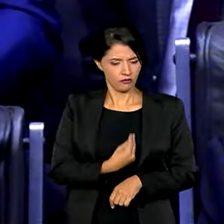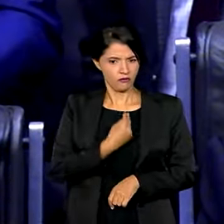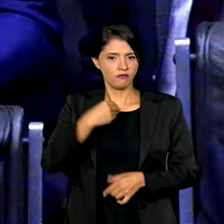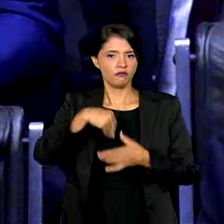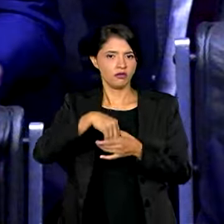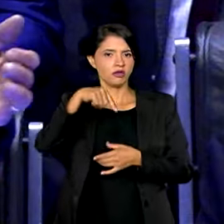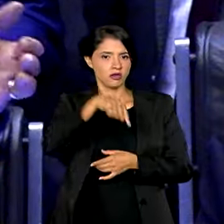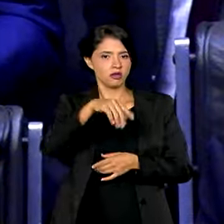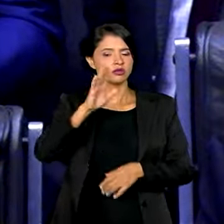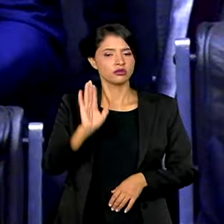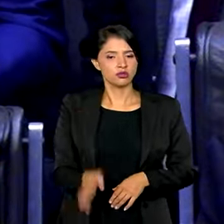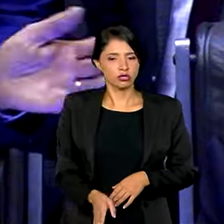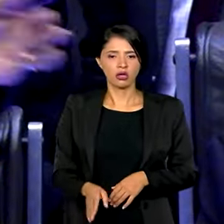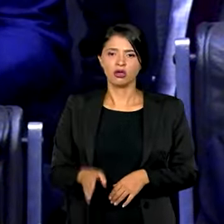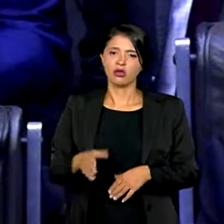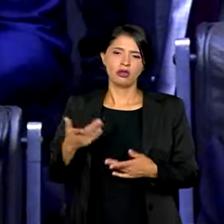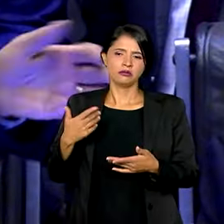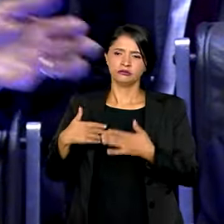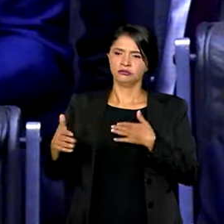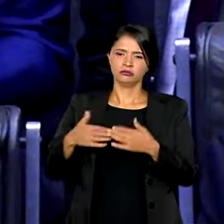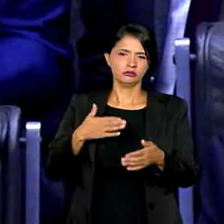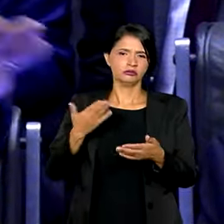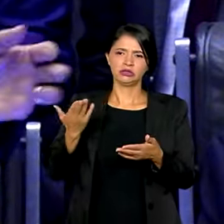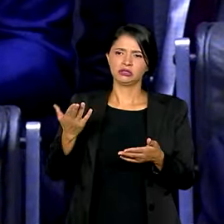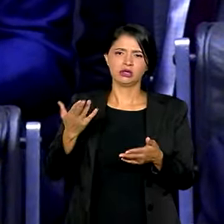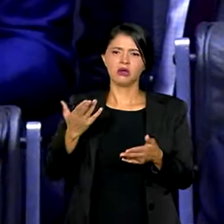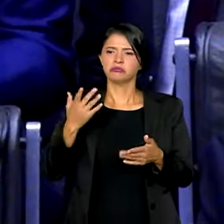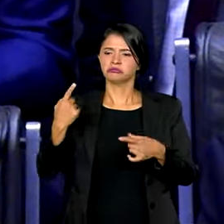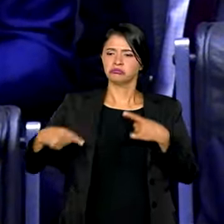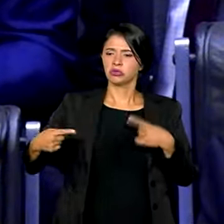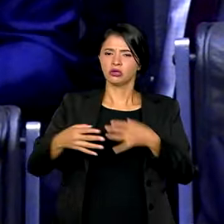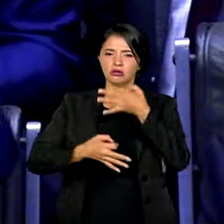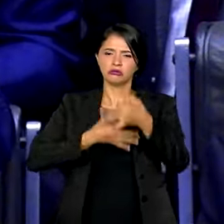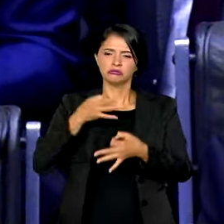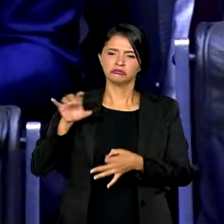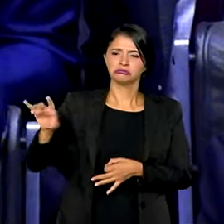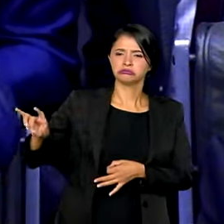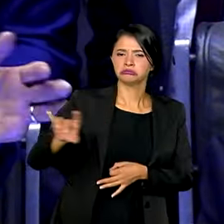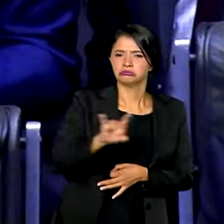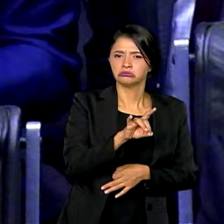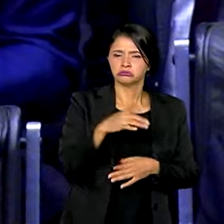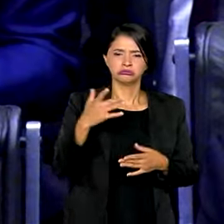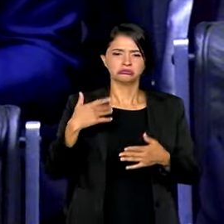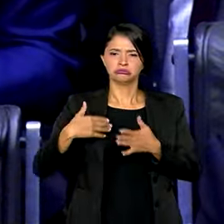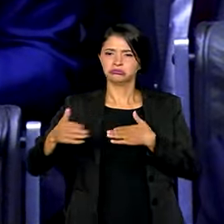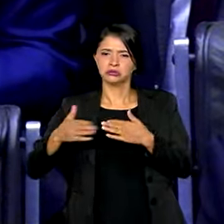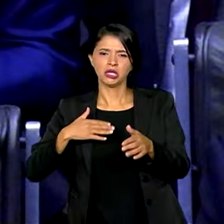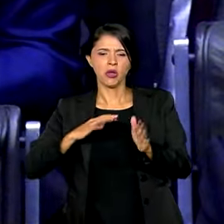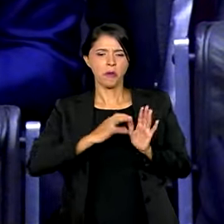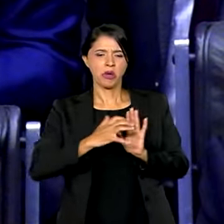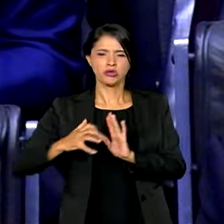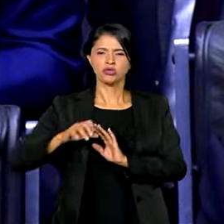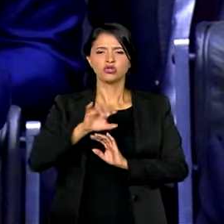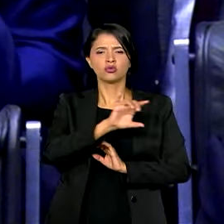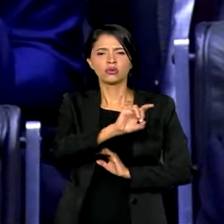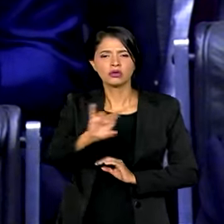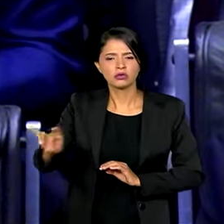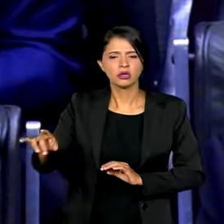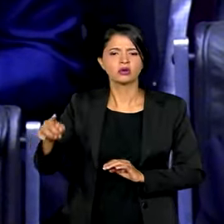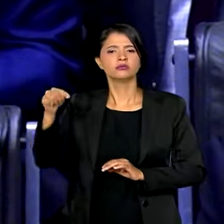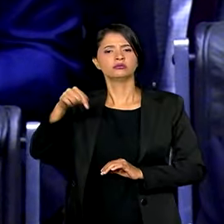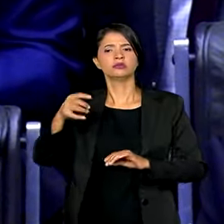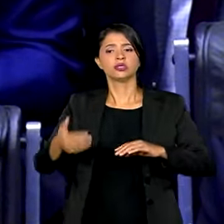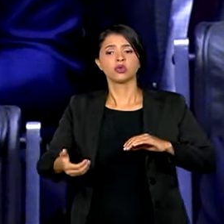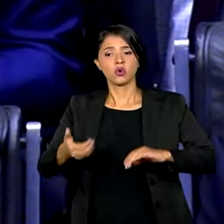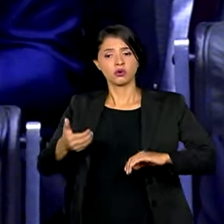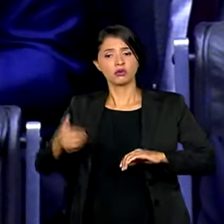dentro, independentemente da postura política de cada um, independentemente do partido de cada um, esse